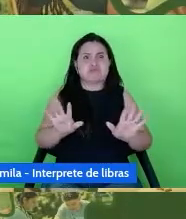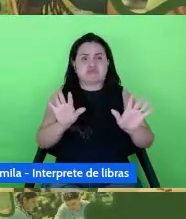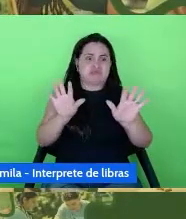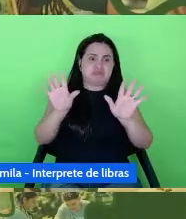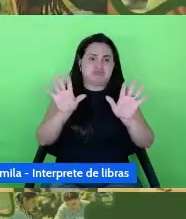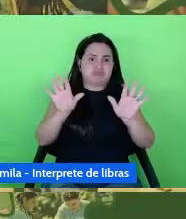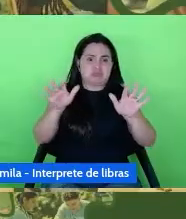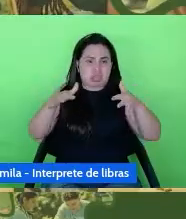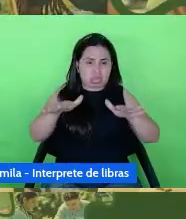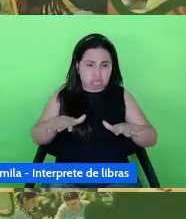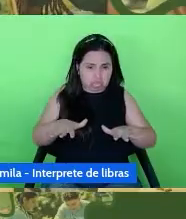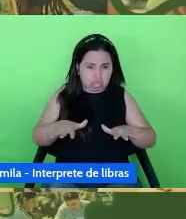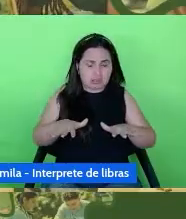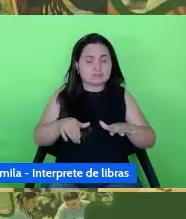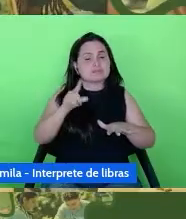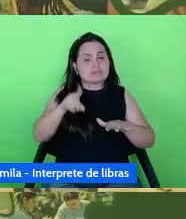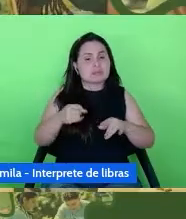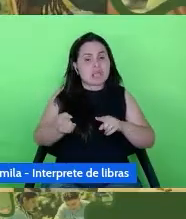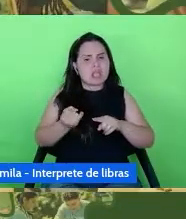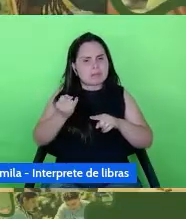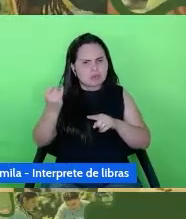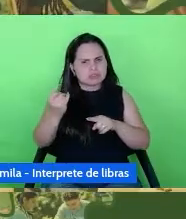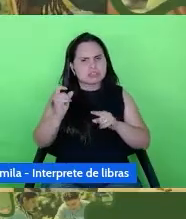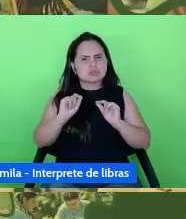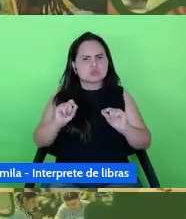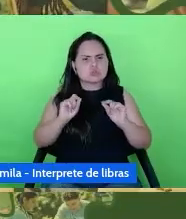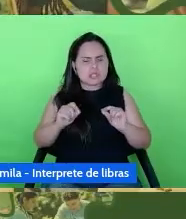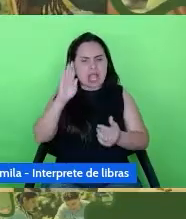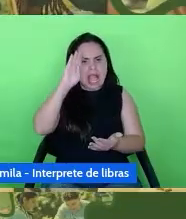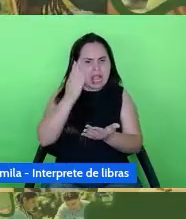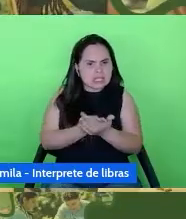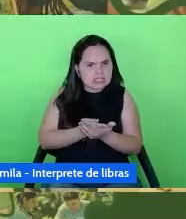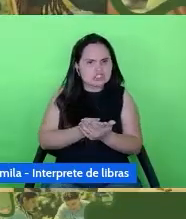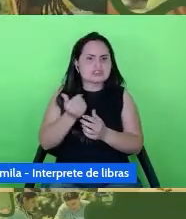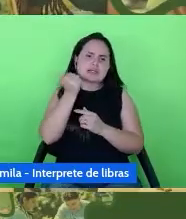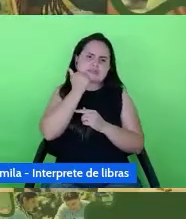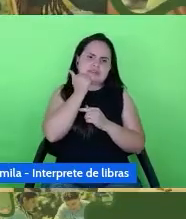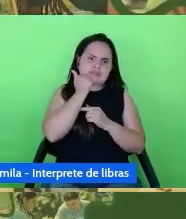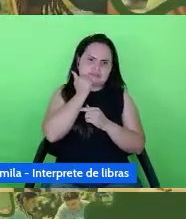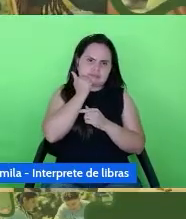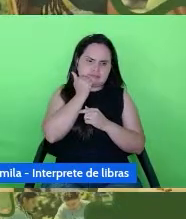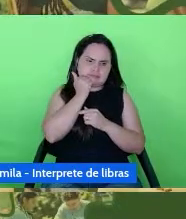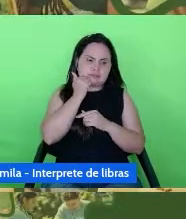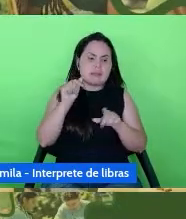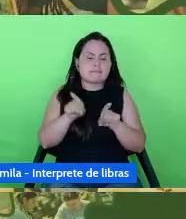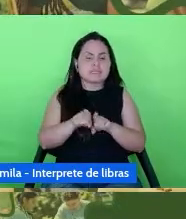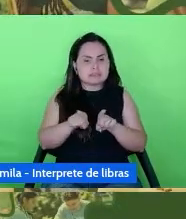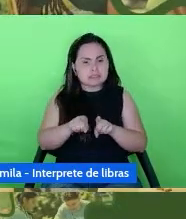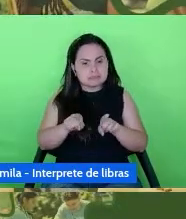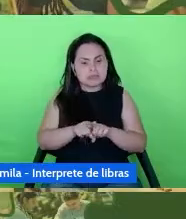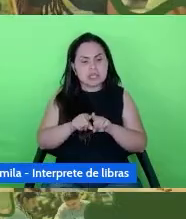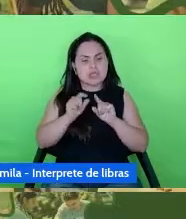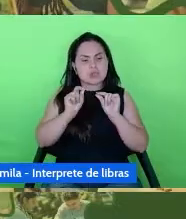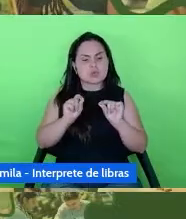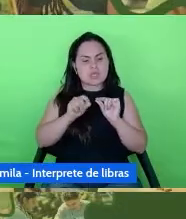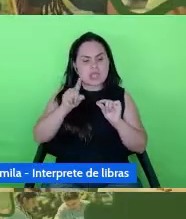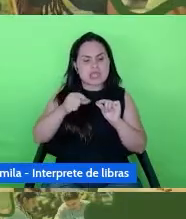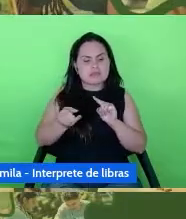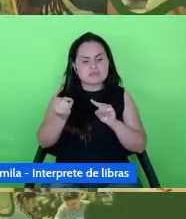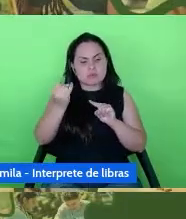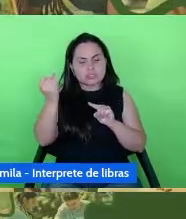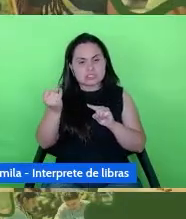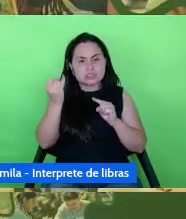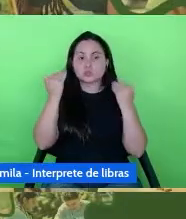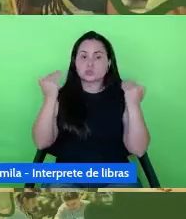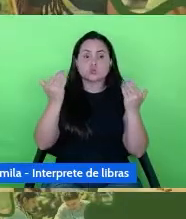tá? É muito importante, então, a gente acreditar na ciência, mas, ao mesmo tempo, é importante a gente